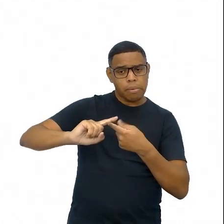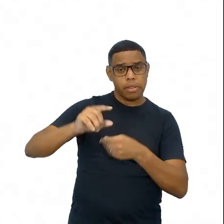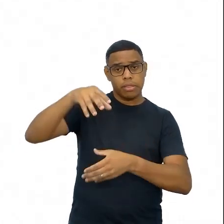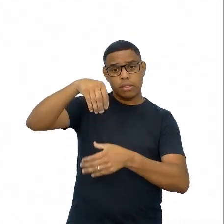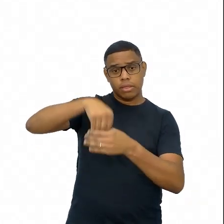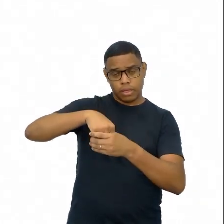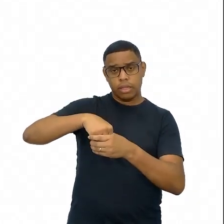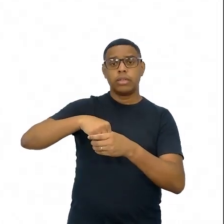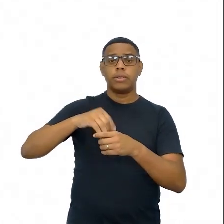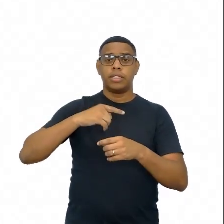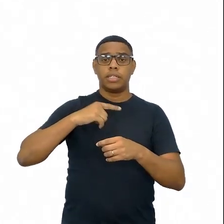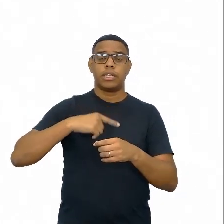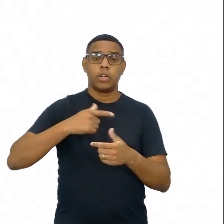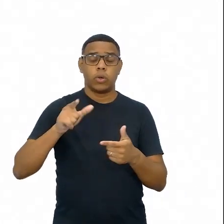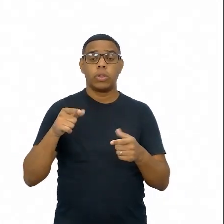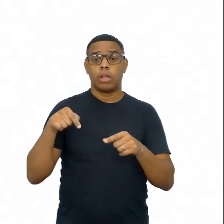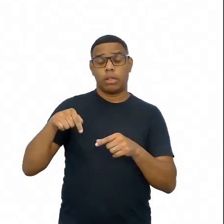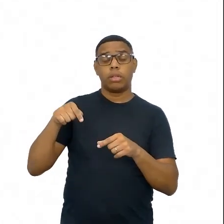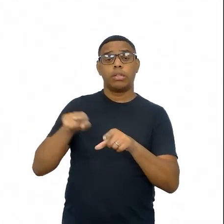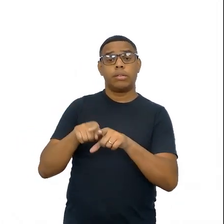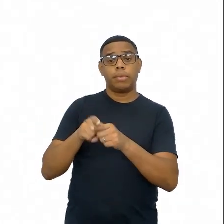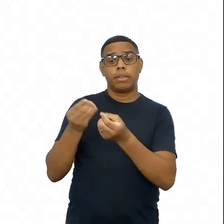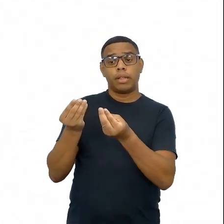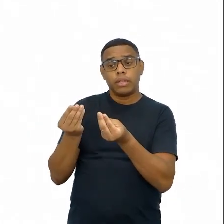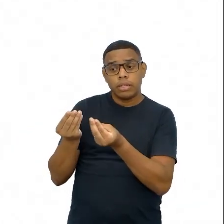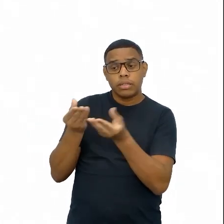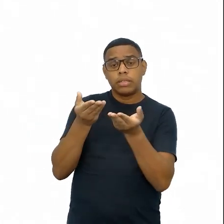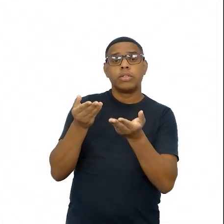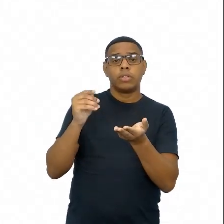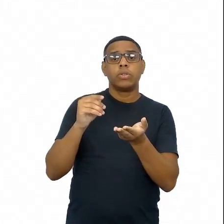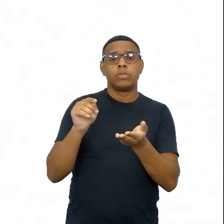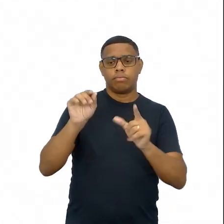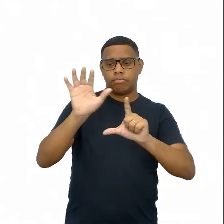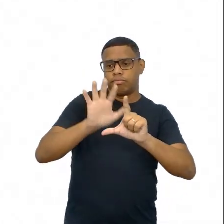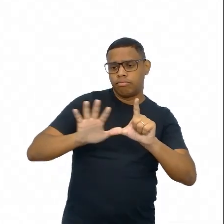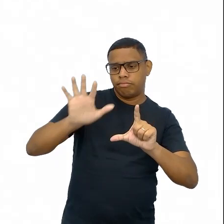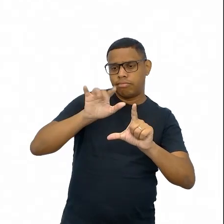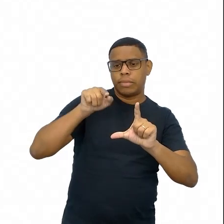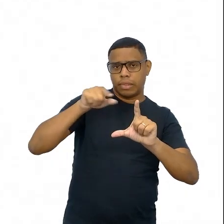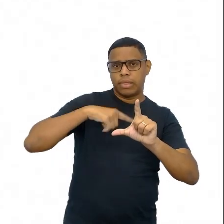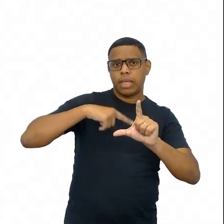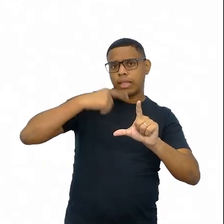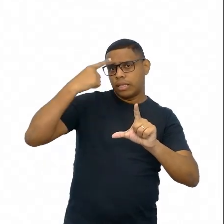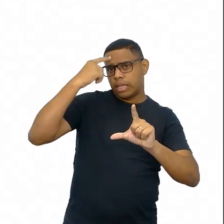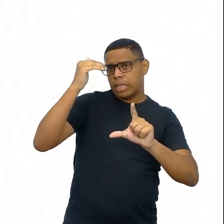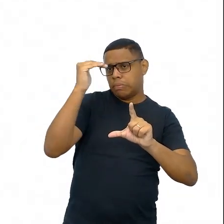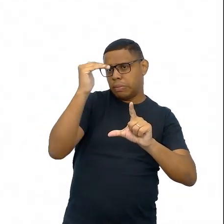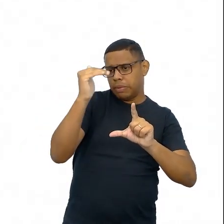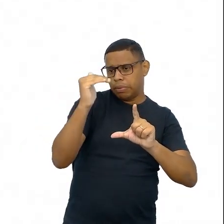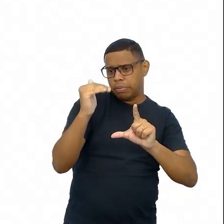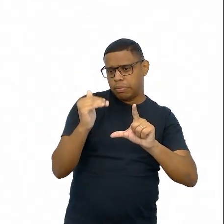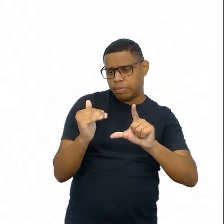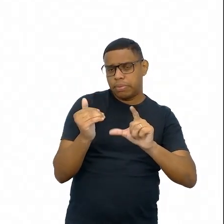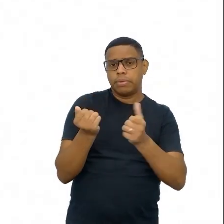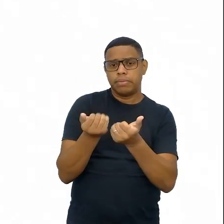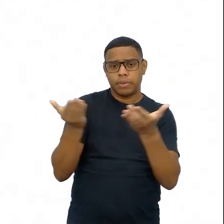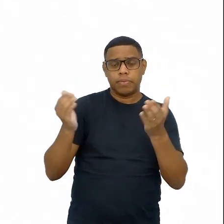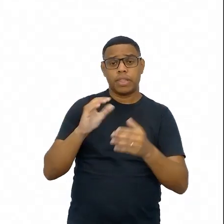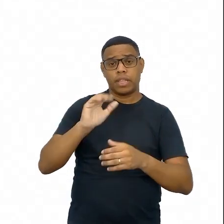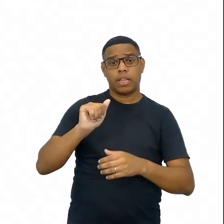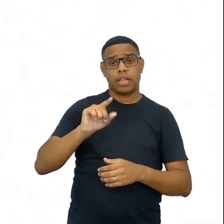interno, há outros que são disponibilizados pela plataforma, né, pela nossa plataforma, através, por exemplo, aí do